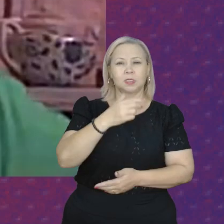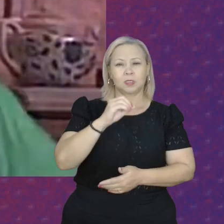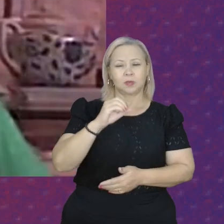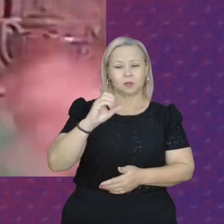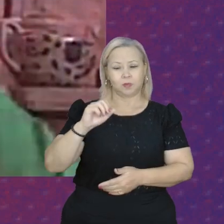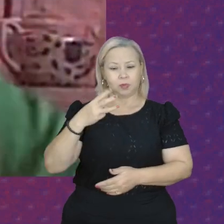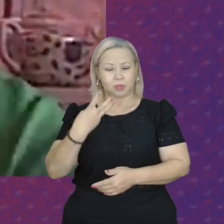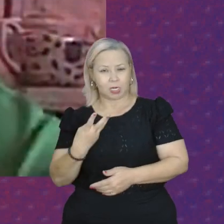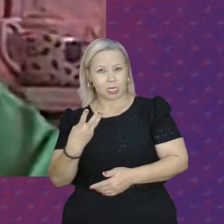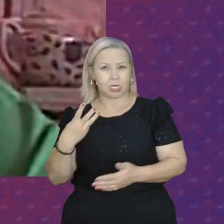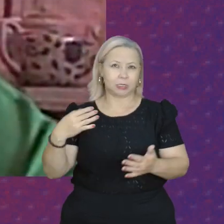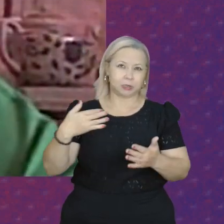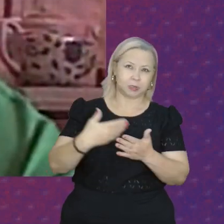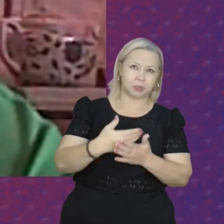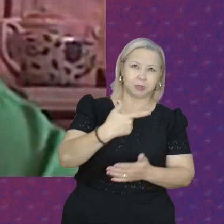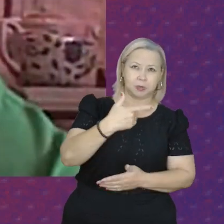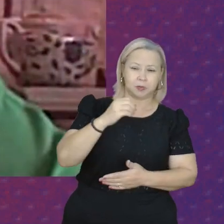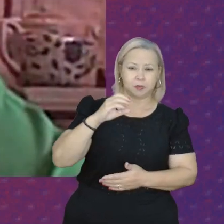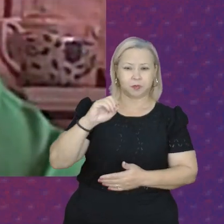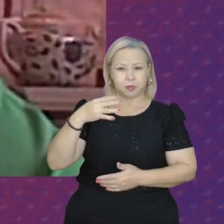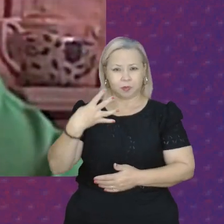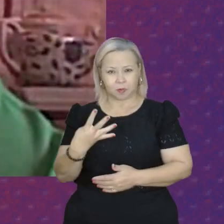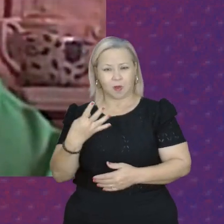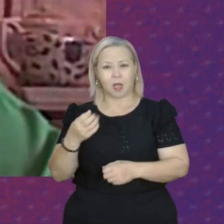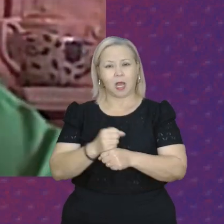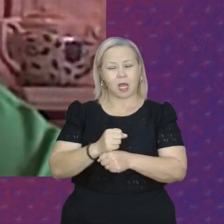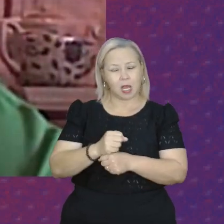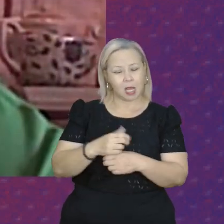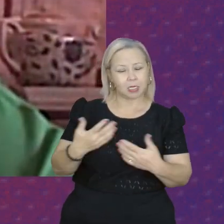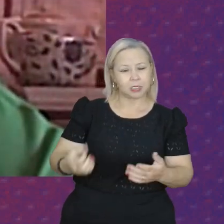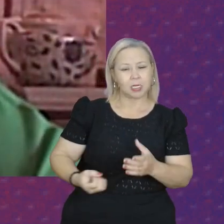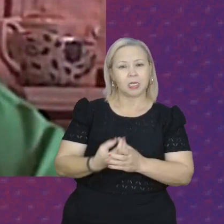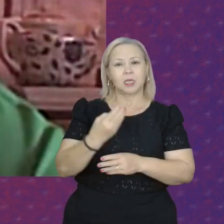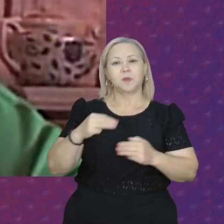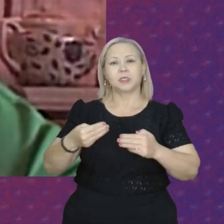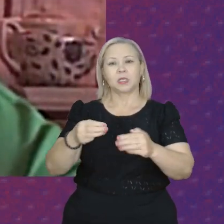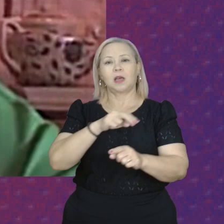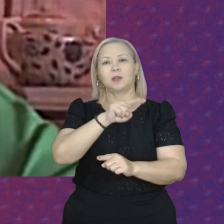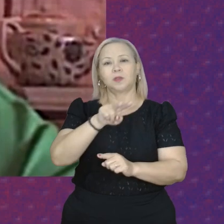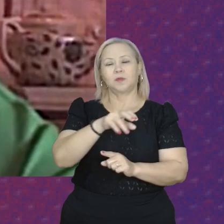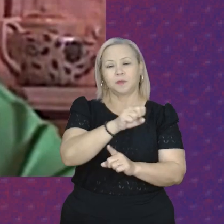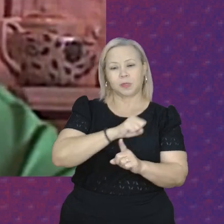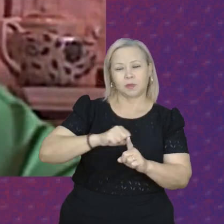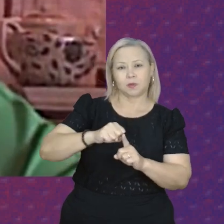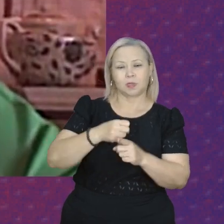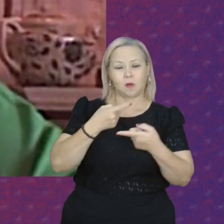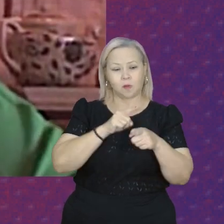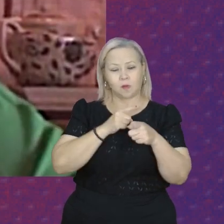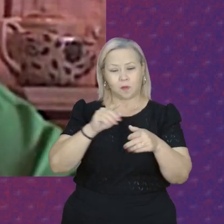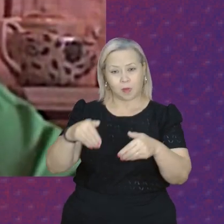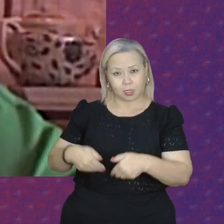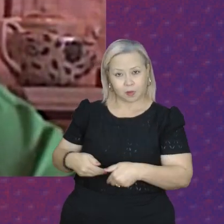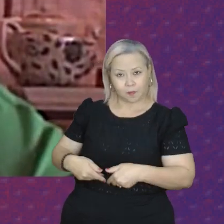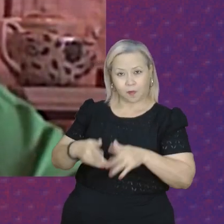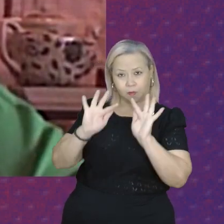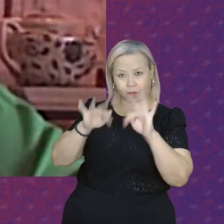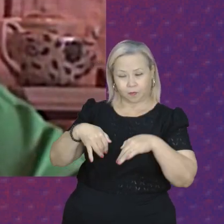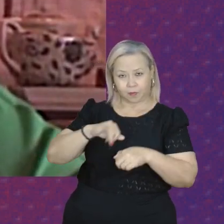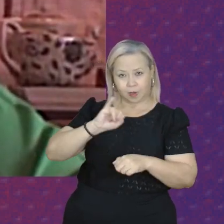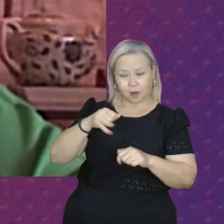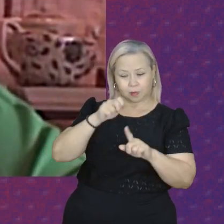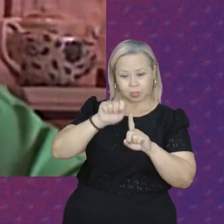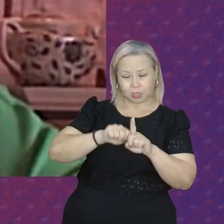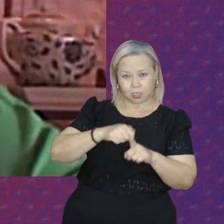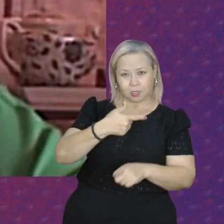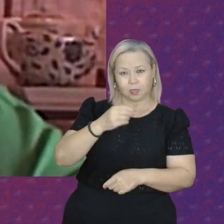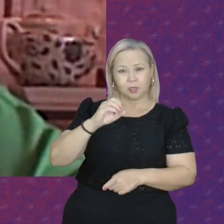2003, 2004, não é? Quando se cria o Ministério do Desenvolvimento Social e Combate à Fome, final de janeiro de